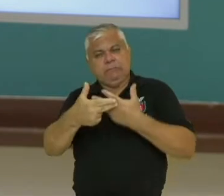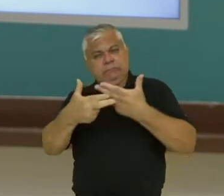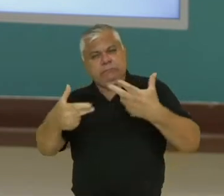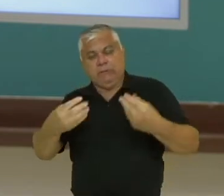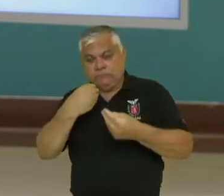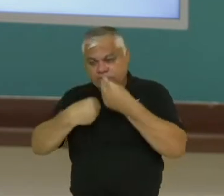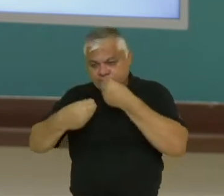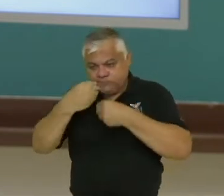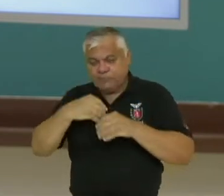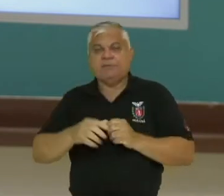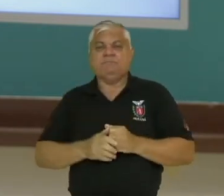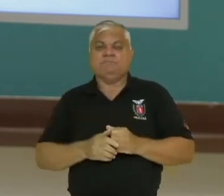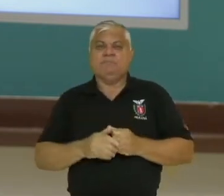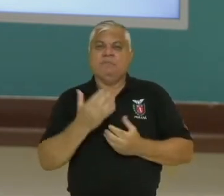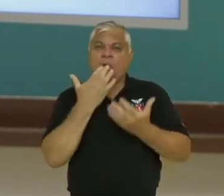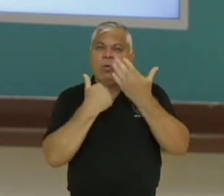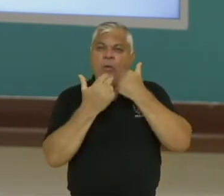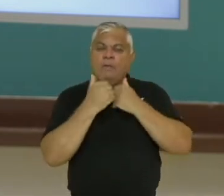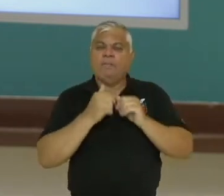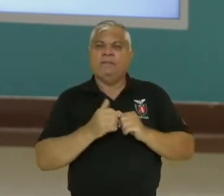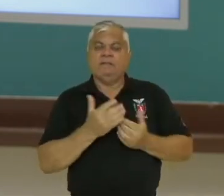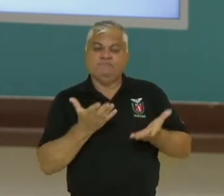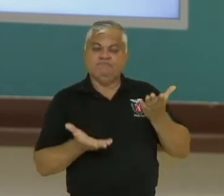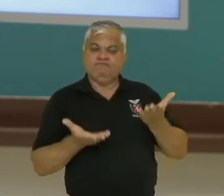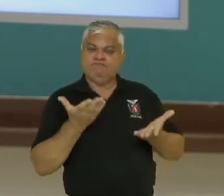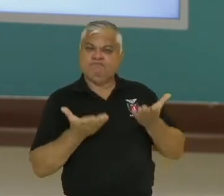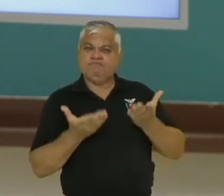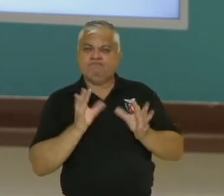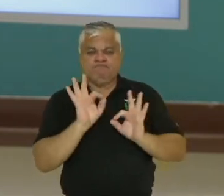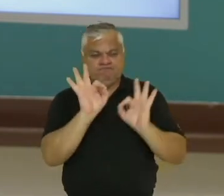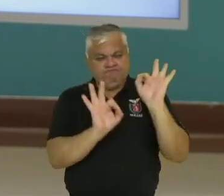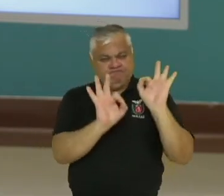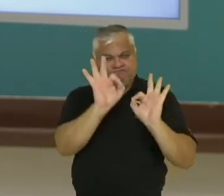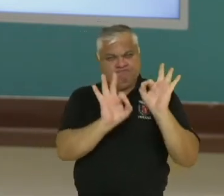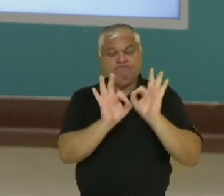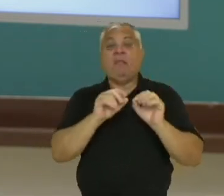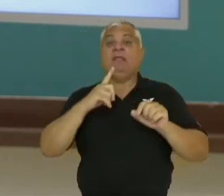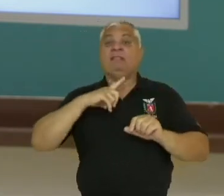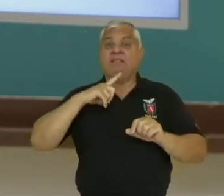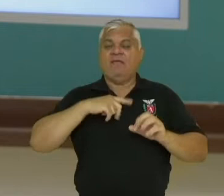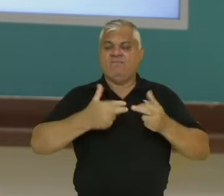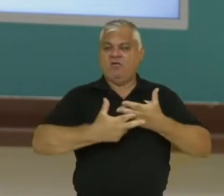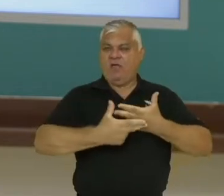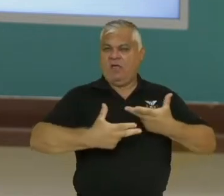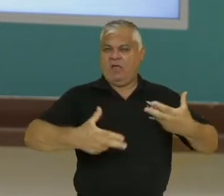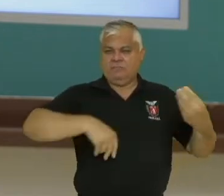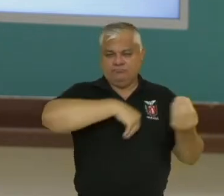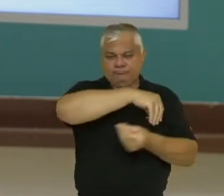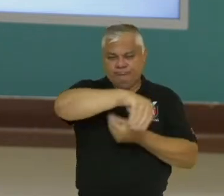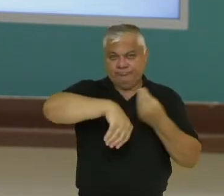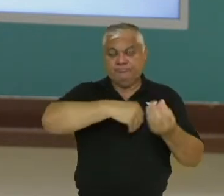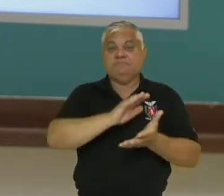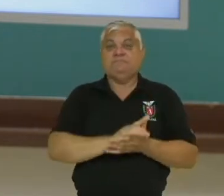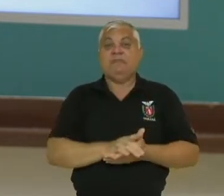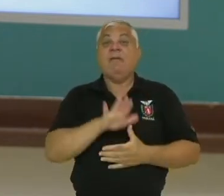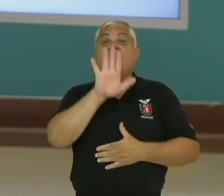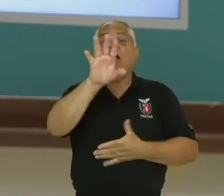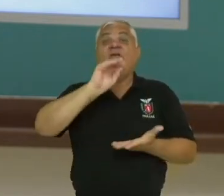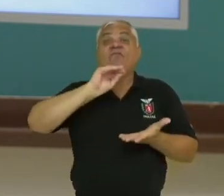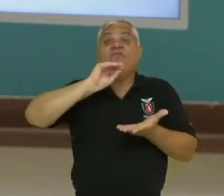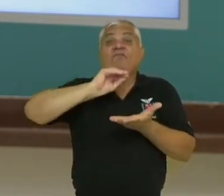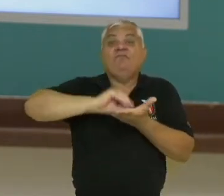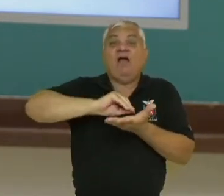Uma alimentação rica, balanceada, com uma grande variedade de alimentos, supre isso. A falta,